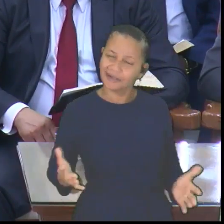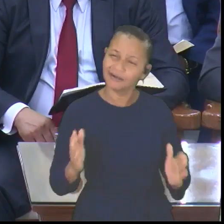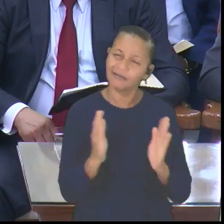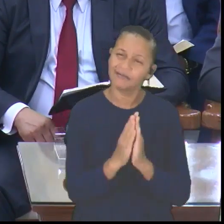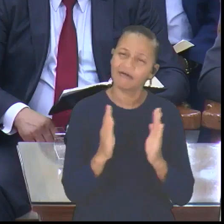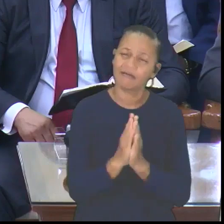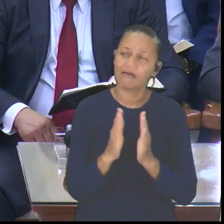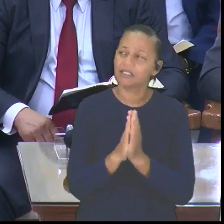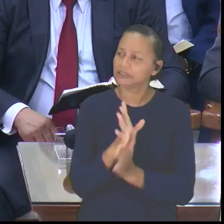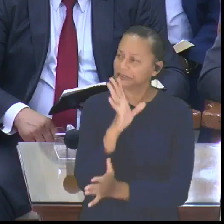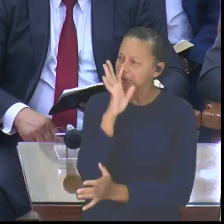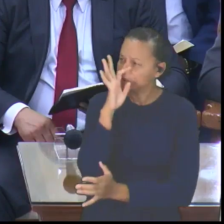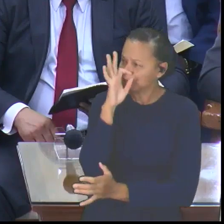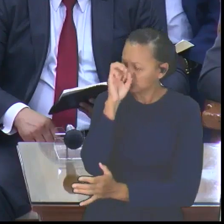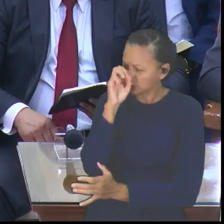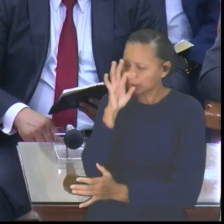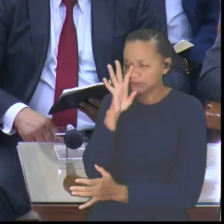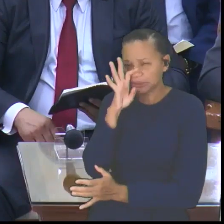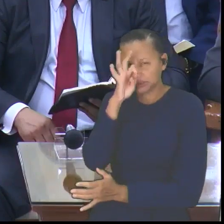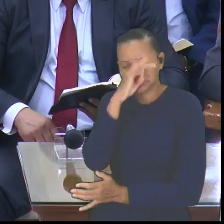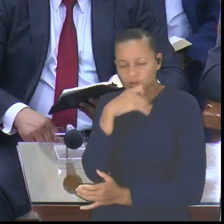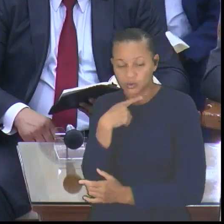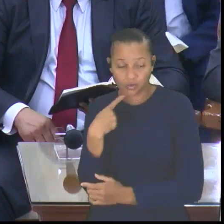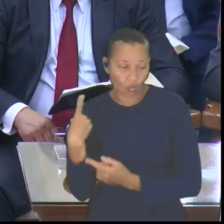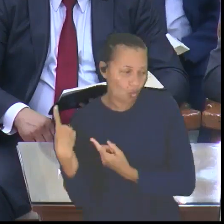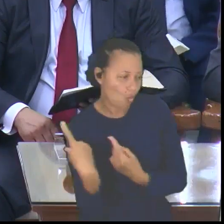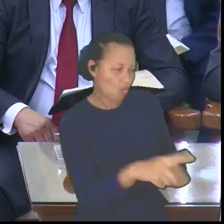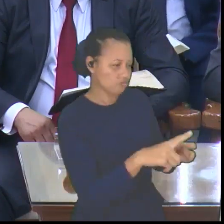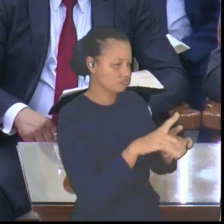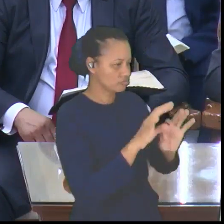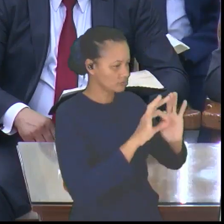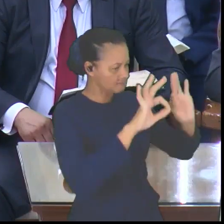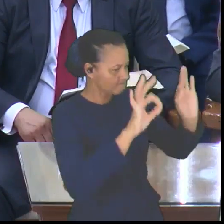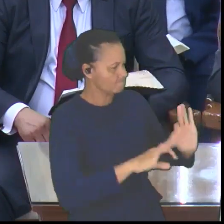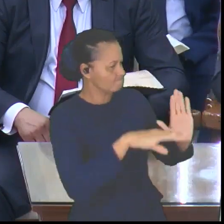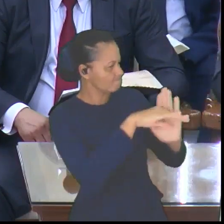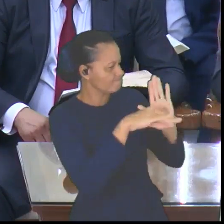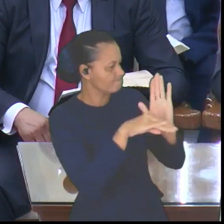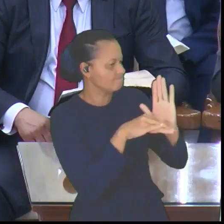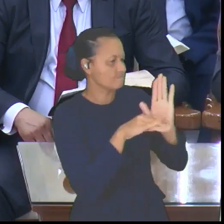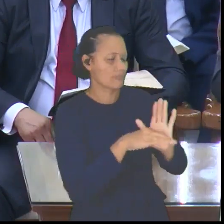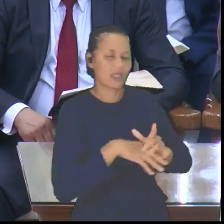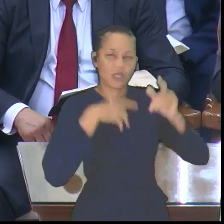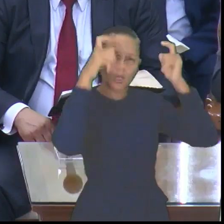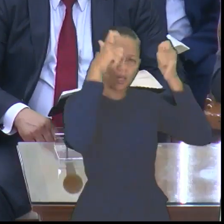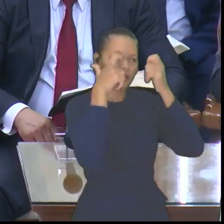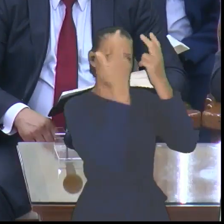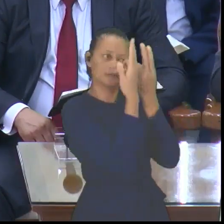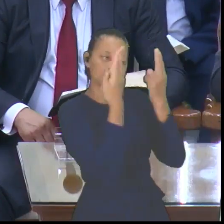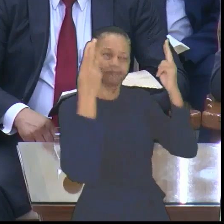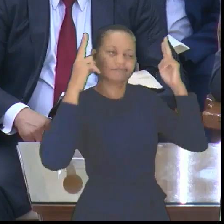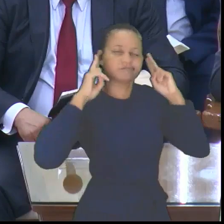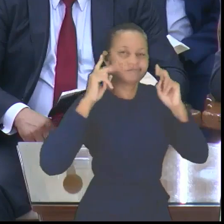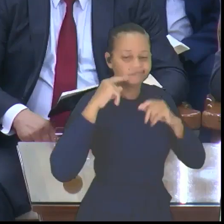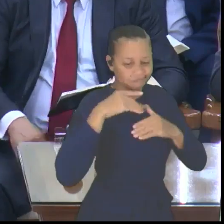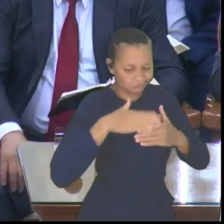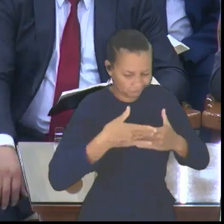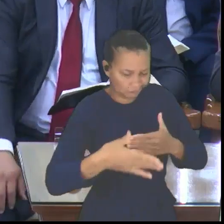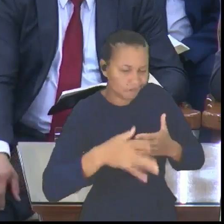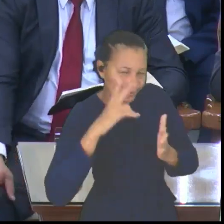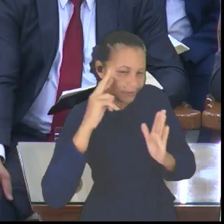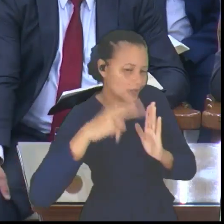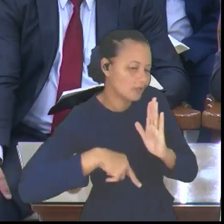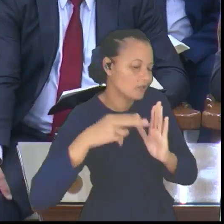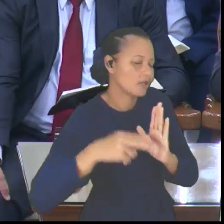uma resistência contra os planos de Herodes. Nós vamos ler na frente o que foi que esta oração